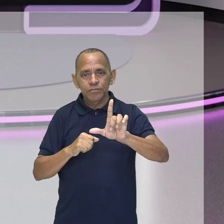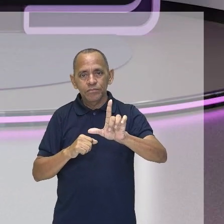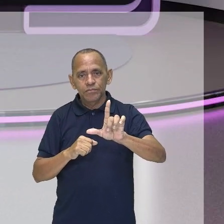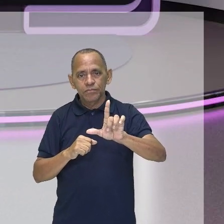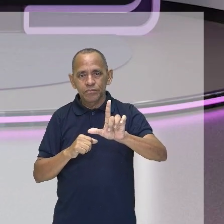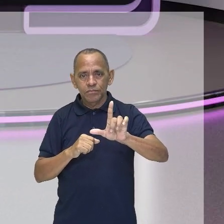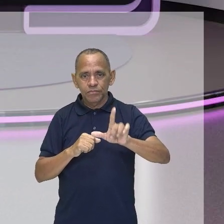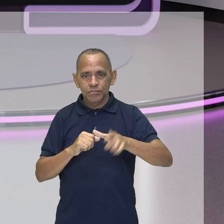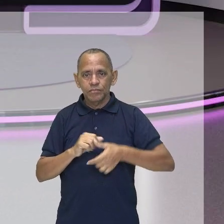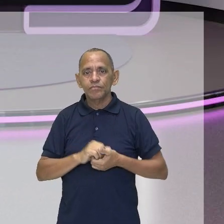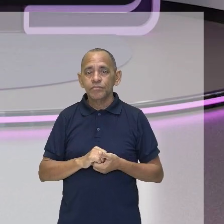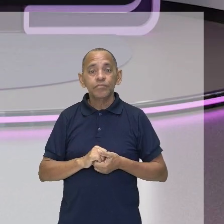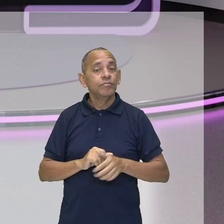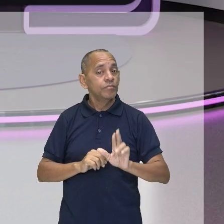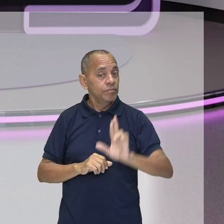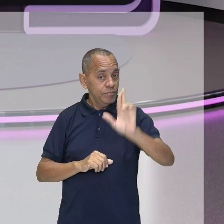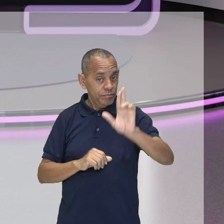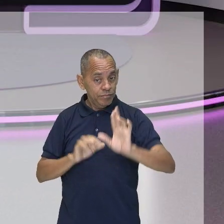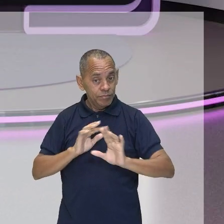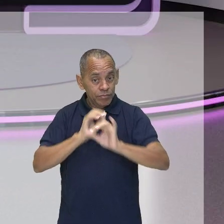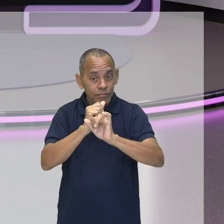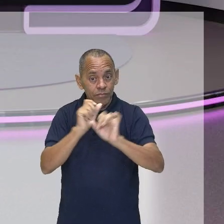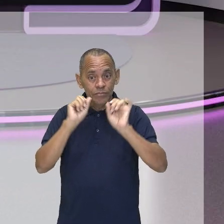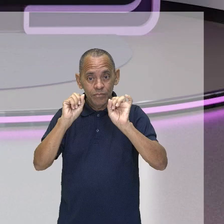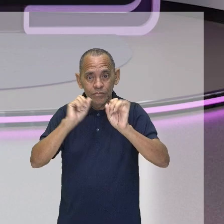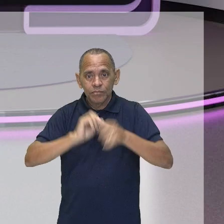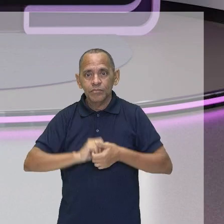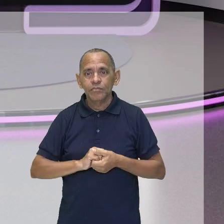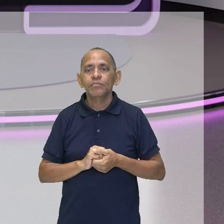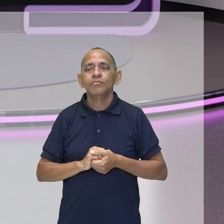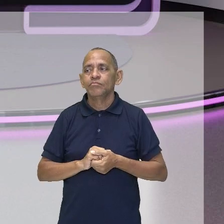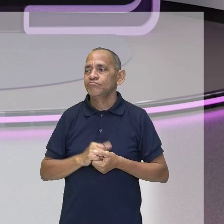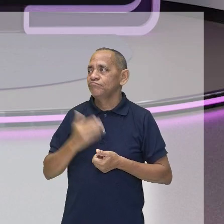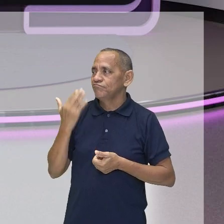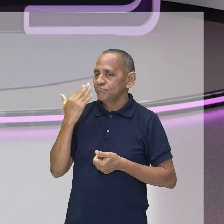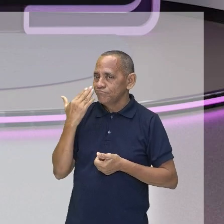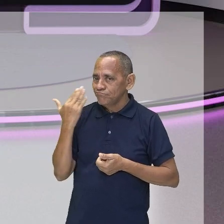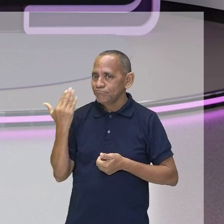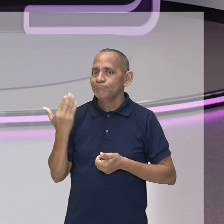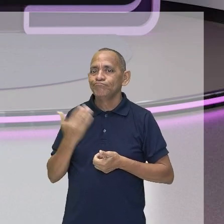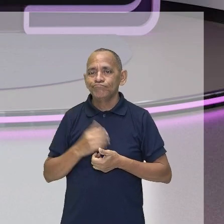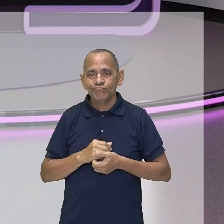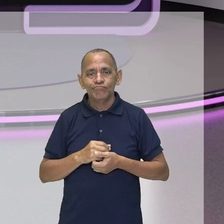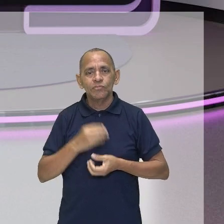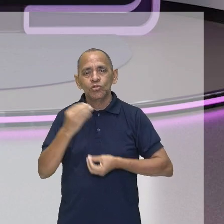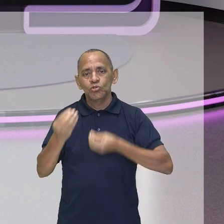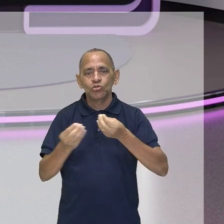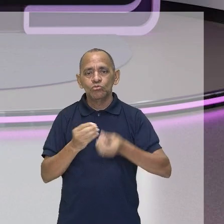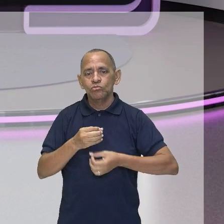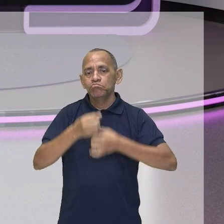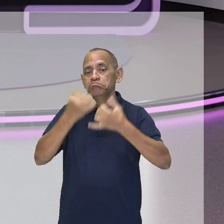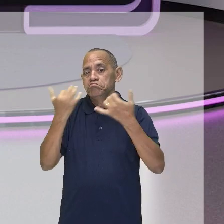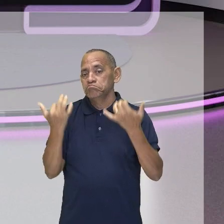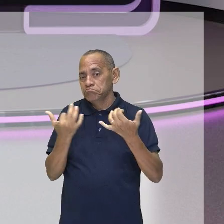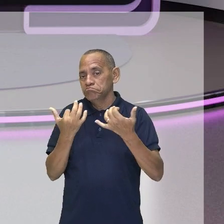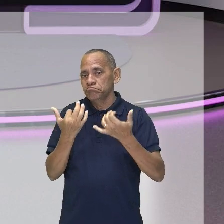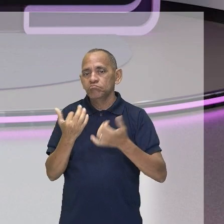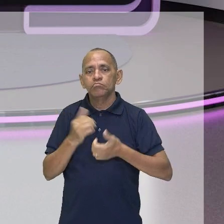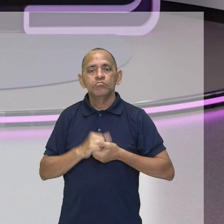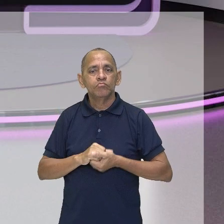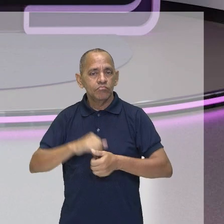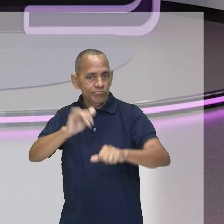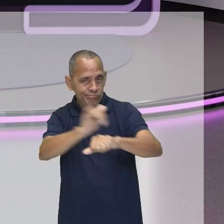nós representaremos todos eles no plano cartesiano para a gente verificar qual vai ser o comportamento